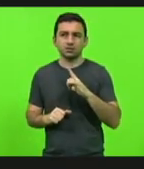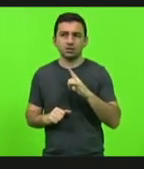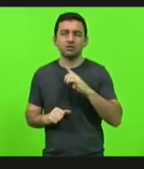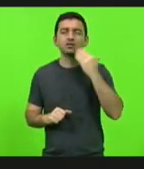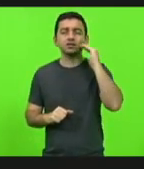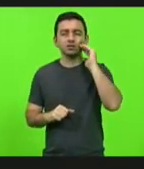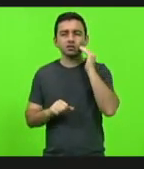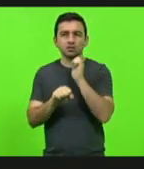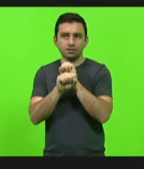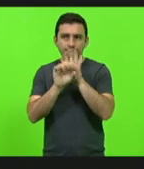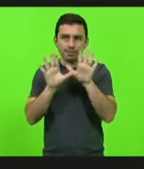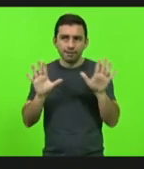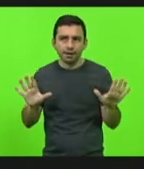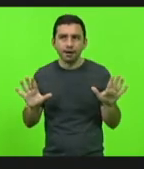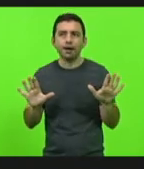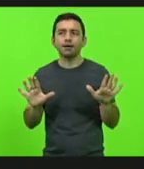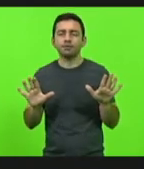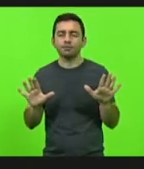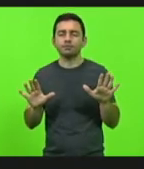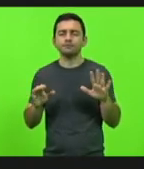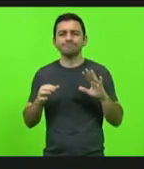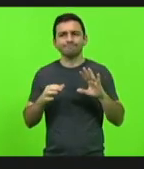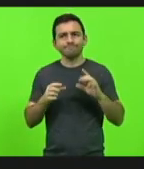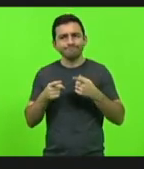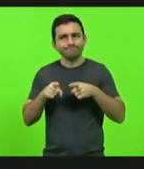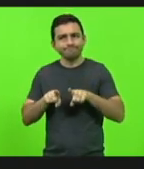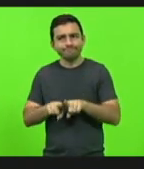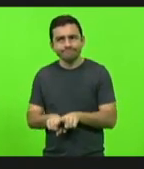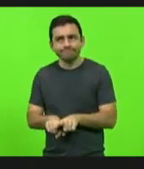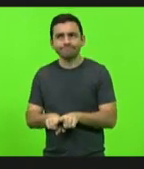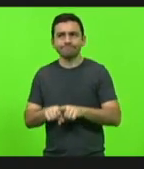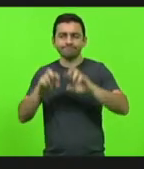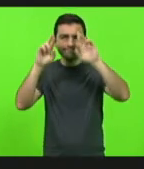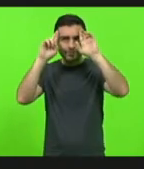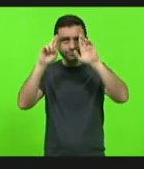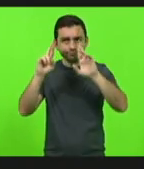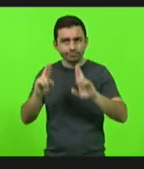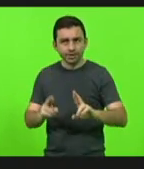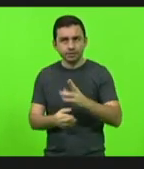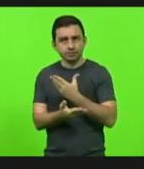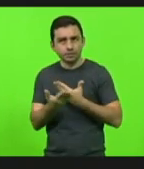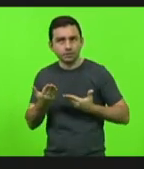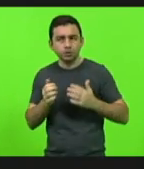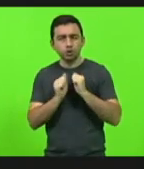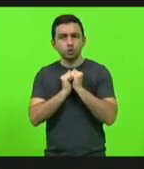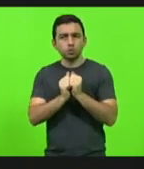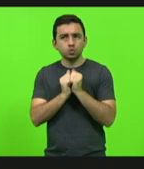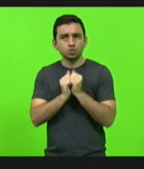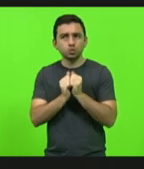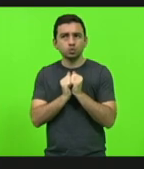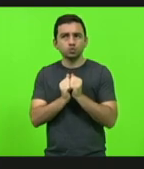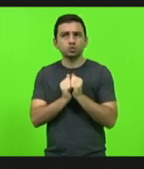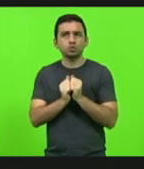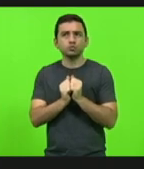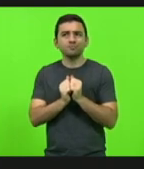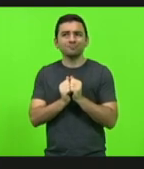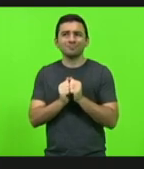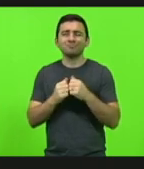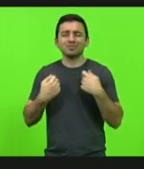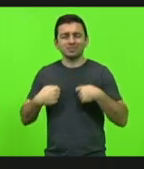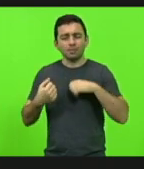importância dessas parcerias a importância desse respeito a importância de estar juntos para que a gente consiga